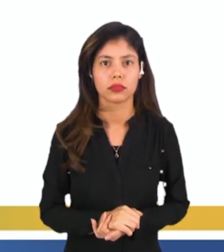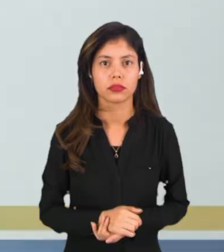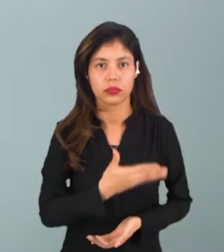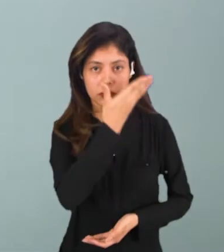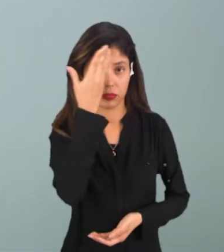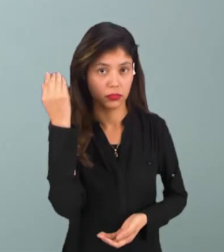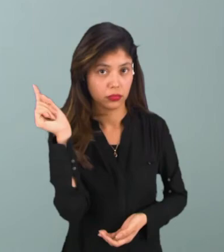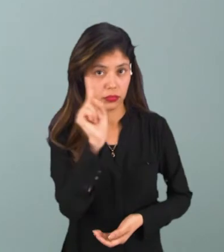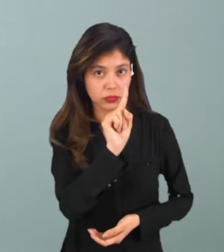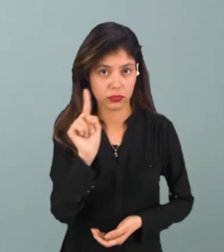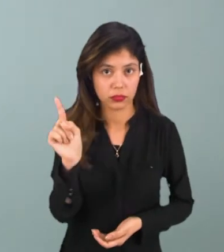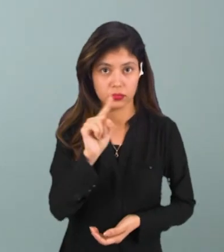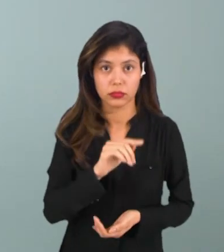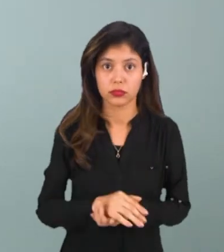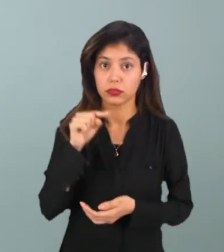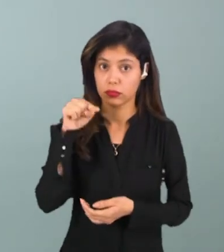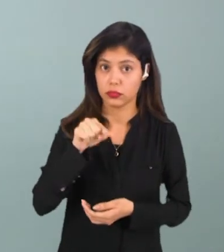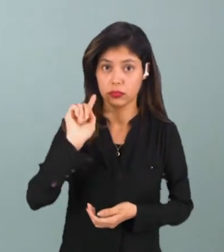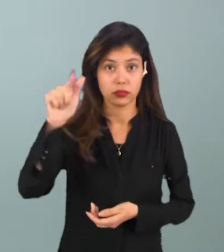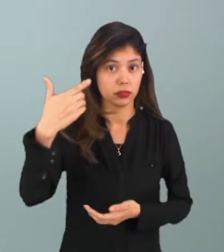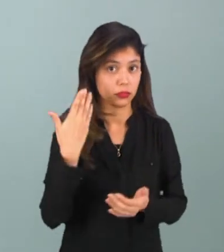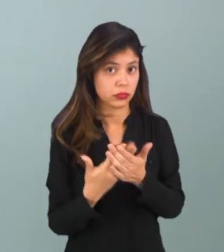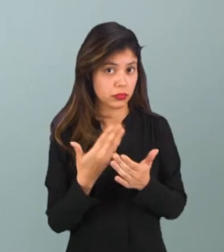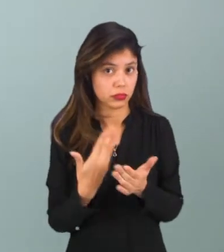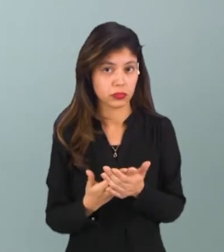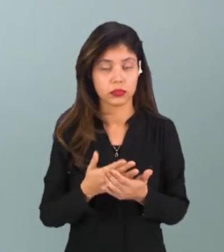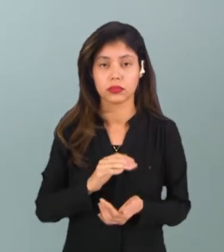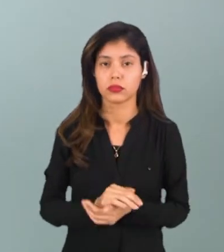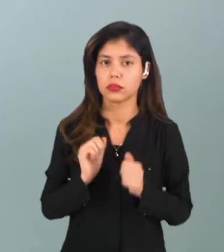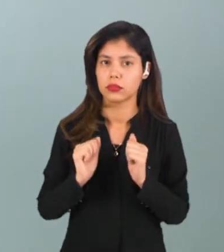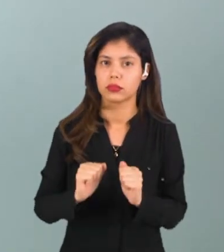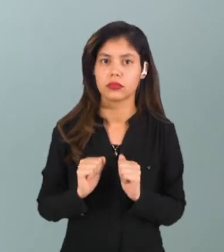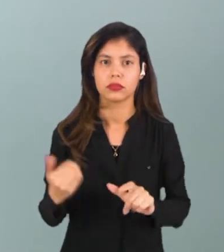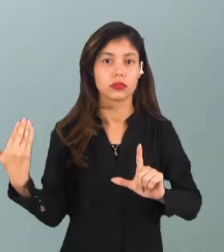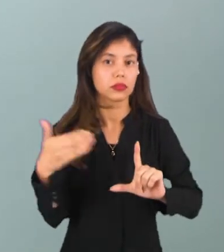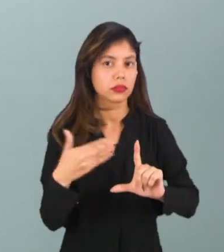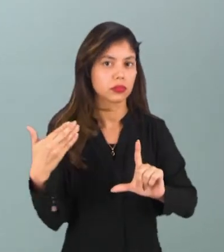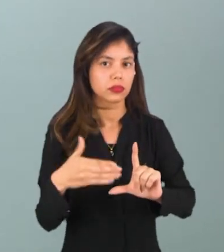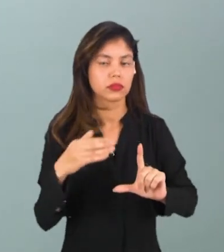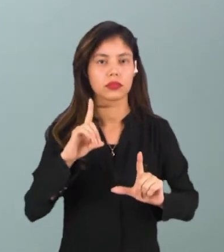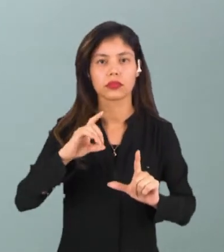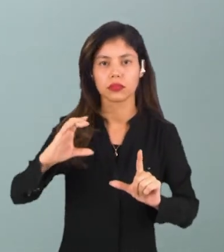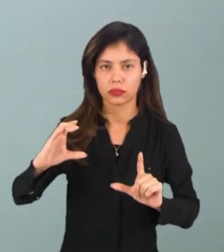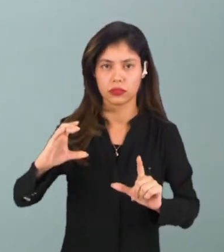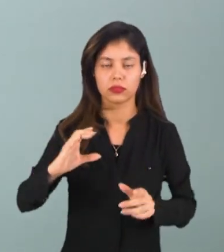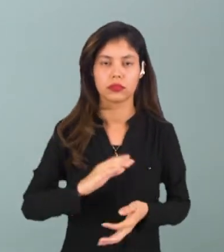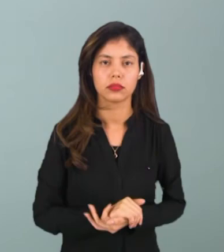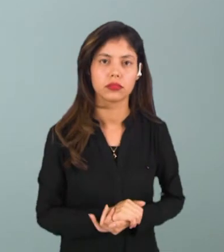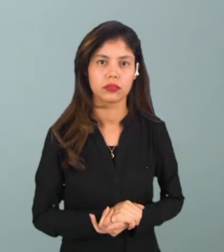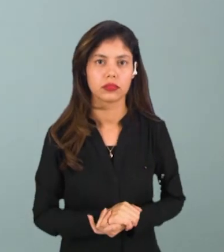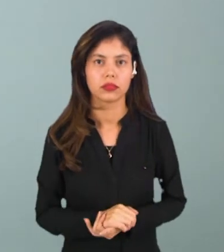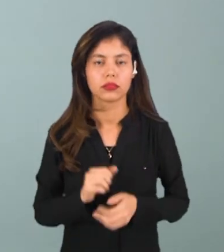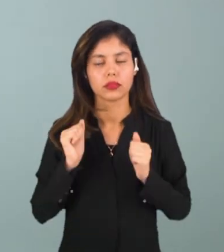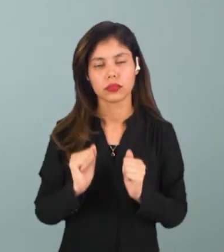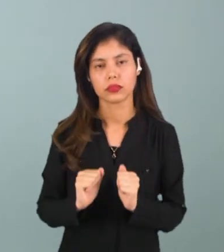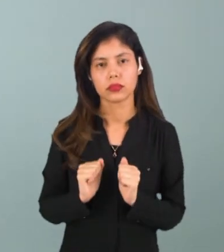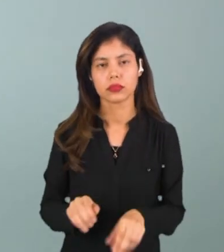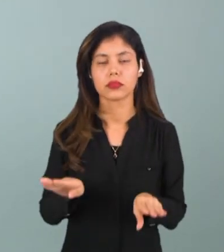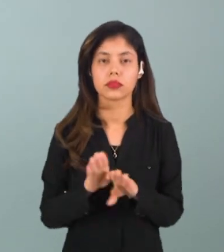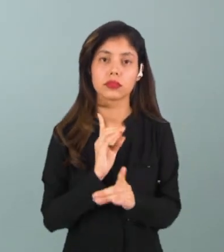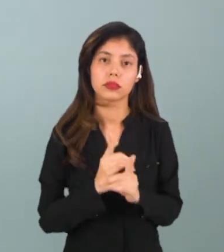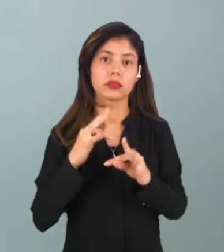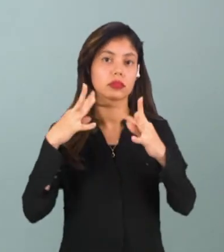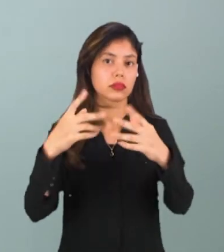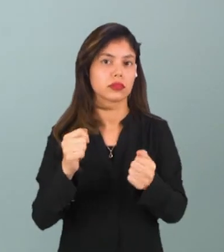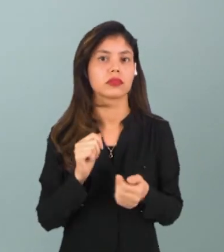não se esqueça, para esta e outras aulas, vocês podem estar acessando a plataforma Eduque, onde vocês podem encontrar